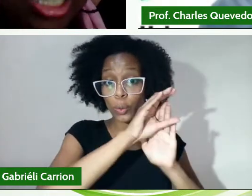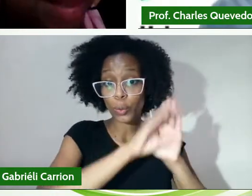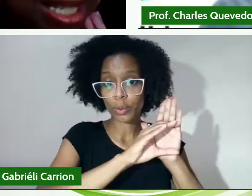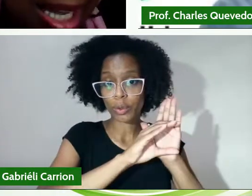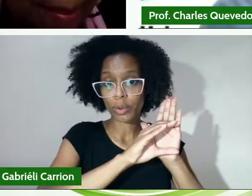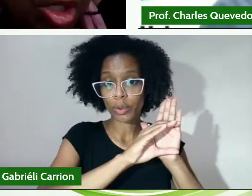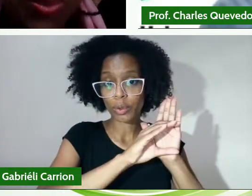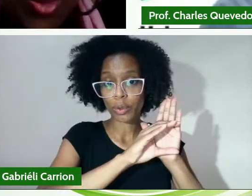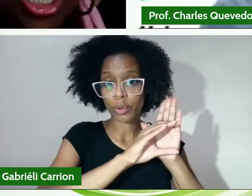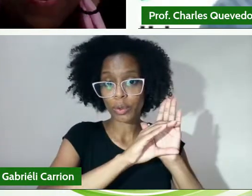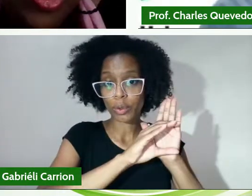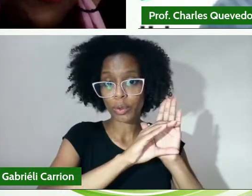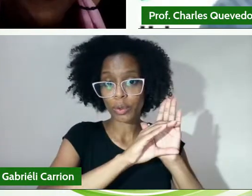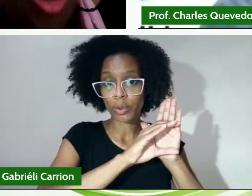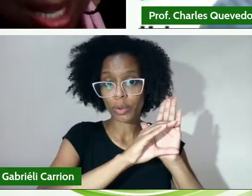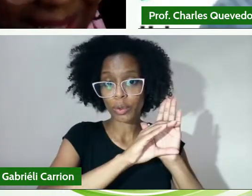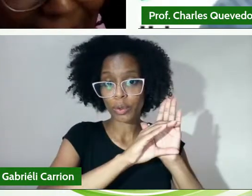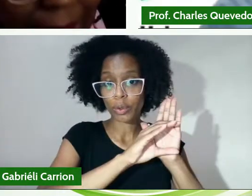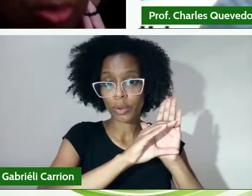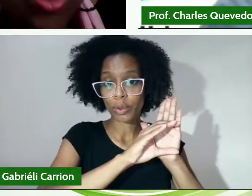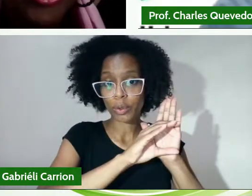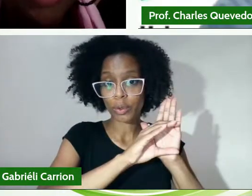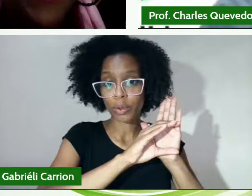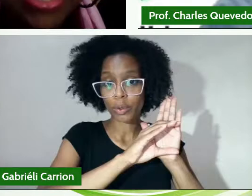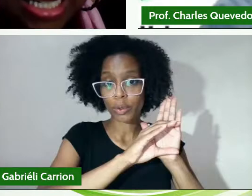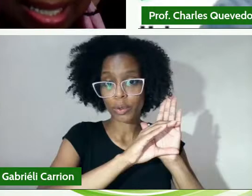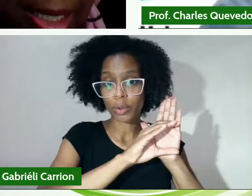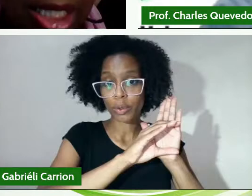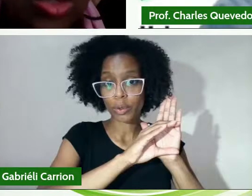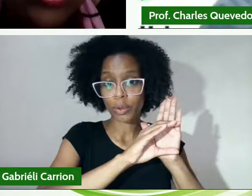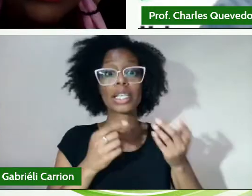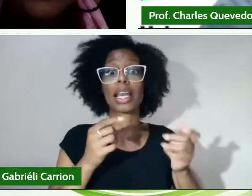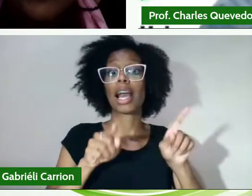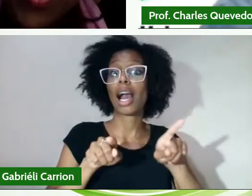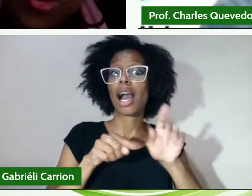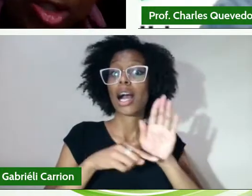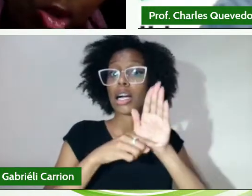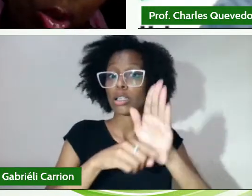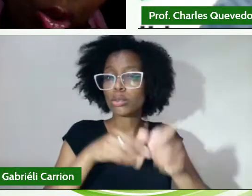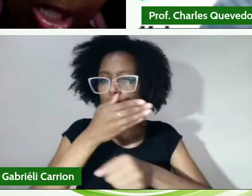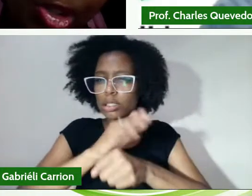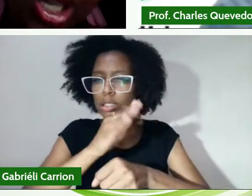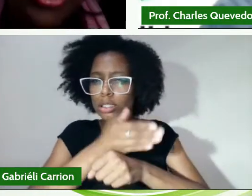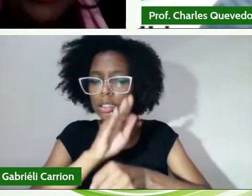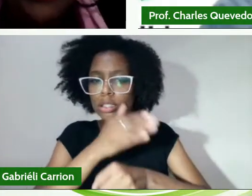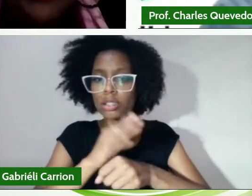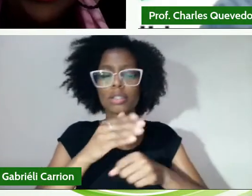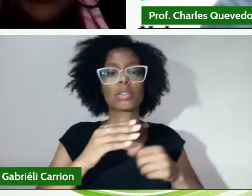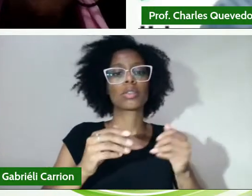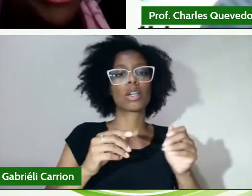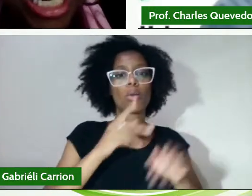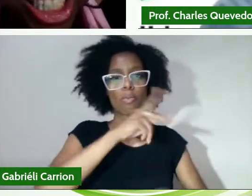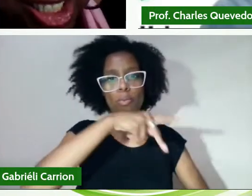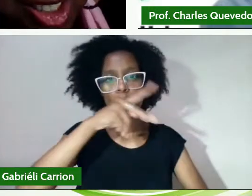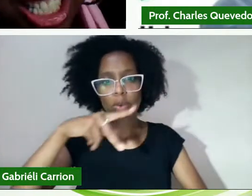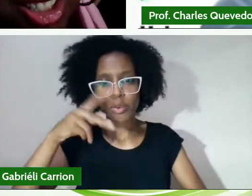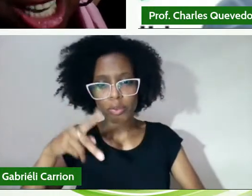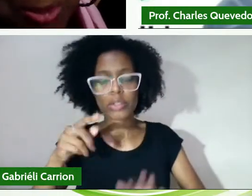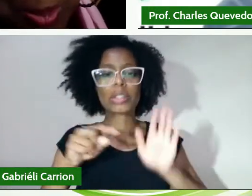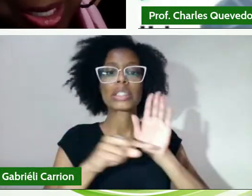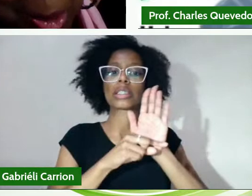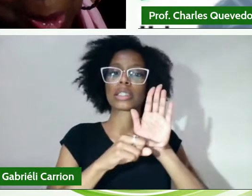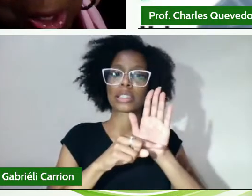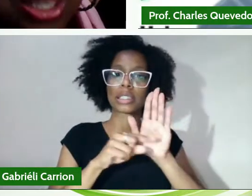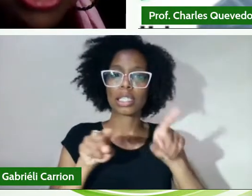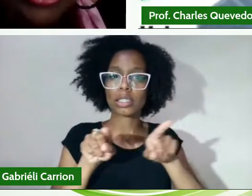gente tinha, que basicamente é um programa de formação, de capacitação de professores, veteranos em